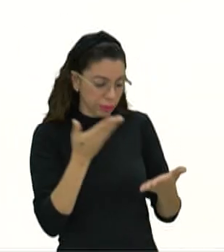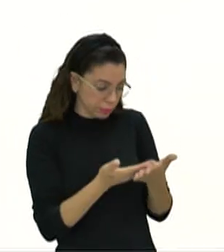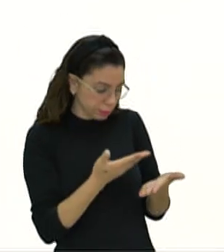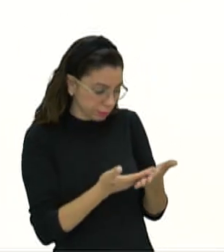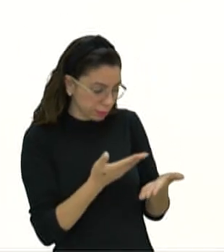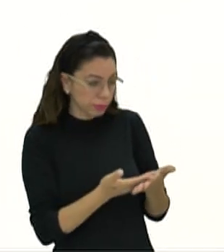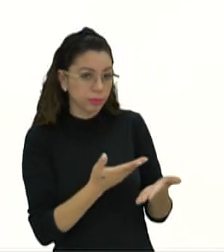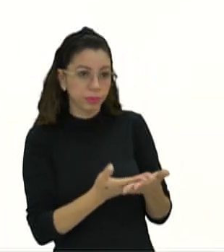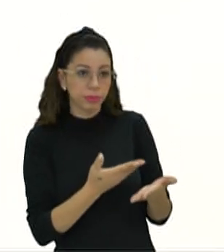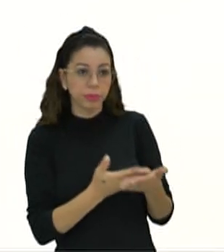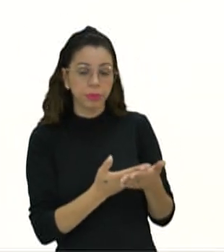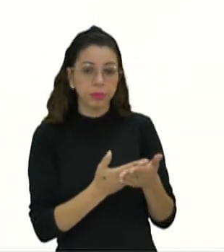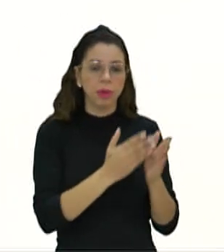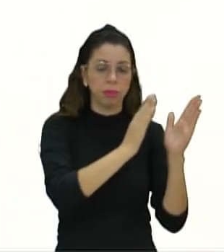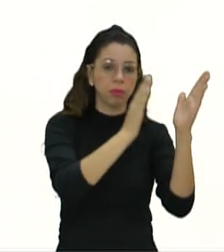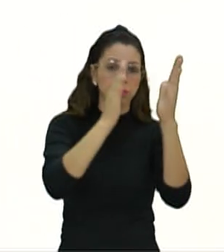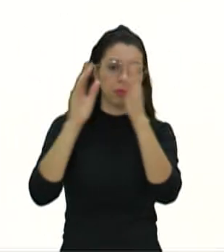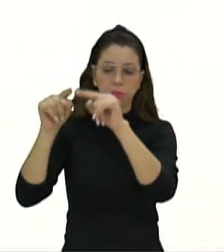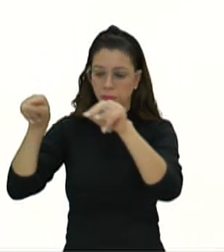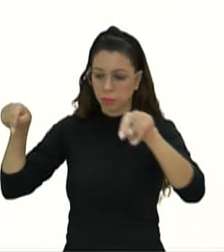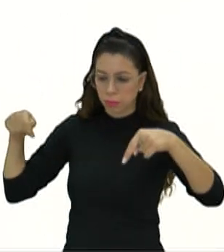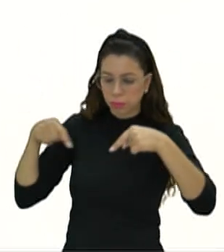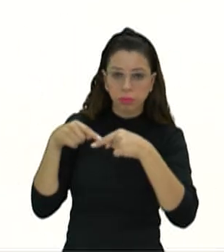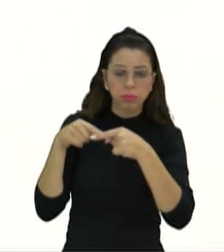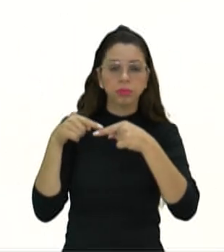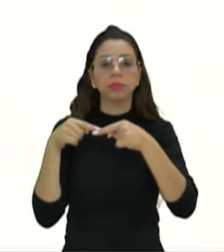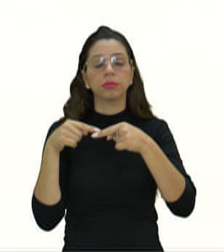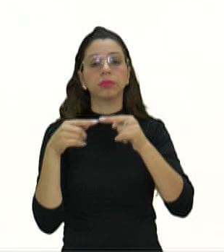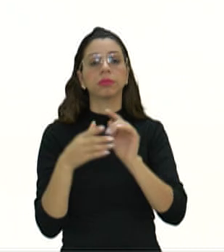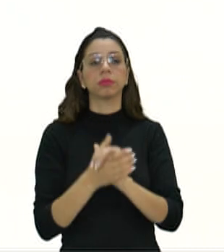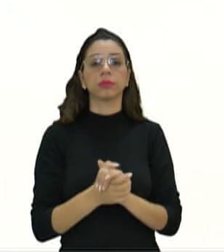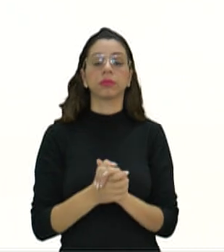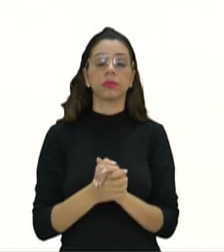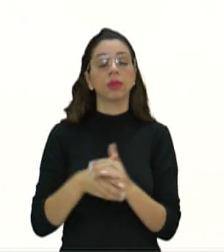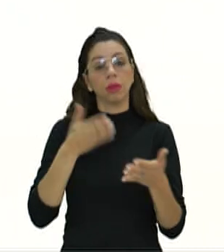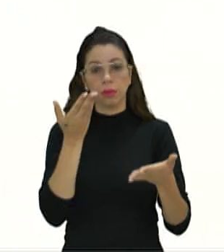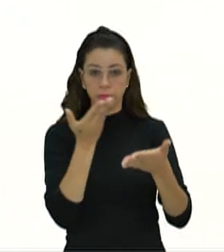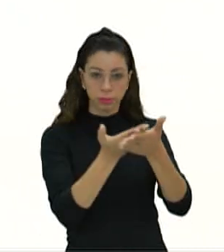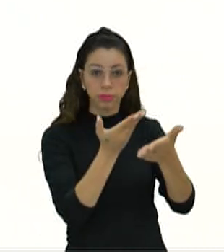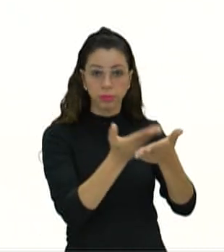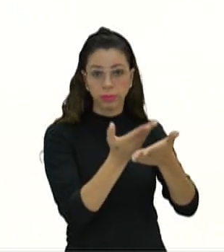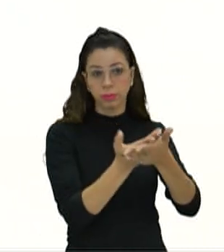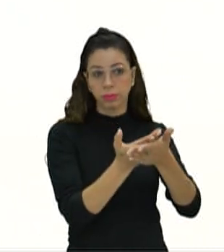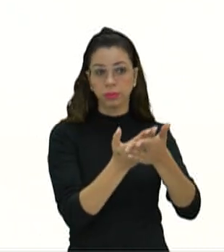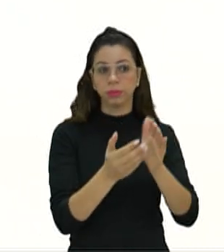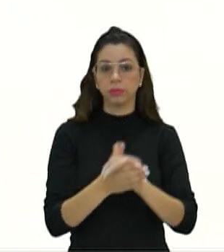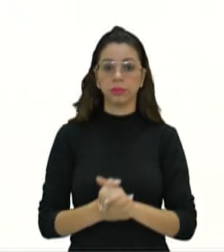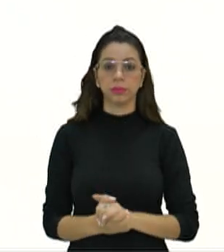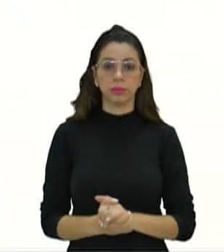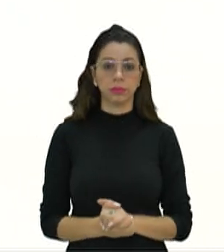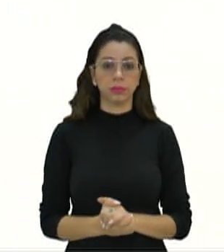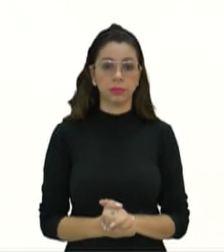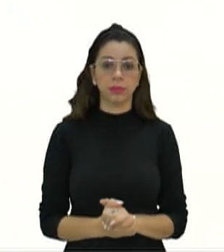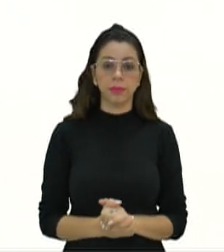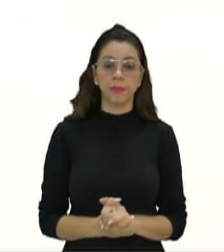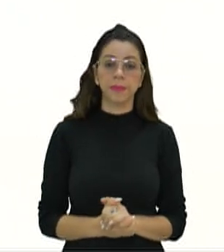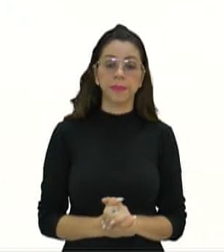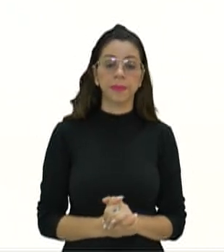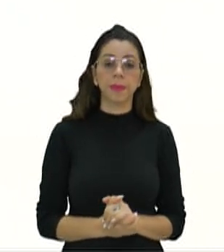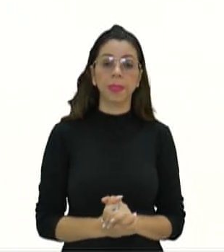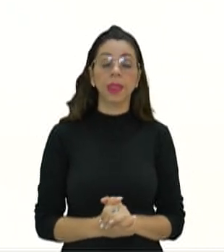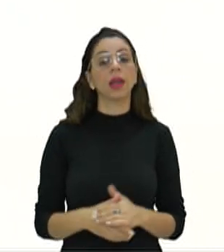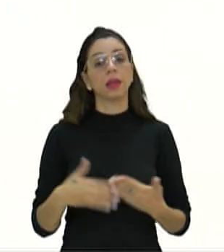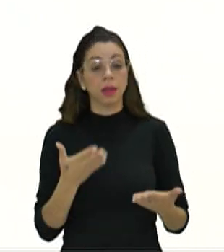né? Possivelmente uma biblioteca, uma sala de aula, algo do tipo, né? Ele está lá estudando. He has studied a lot. Ele